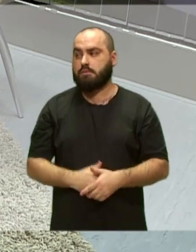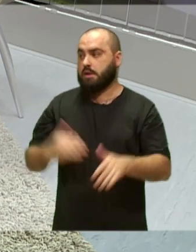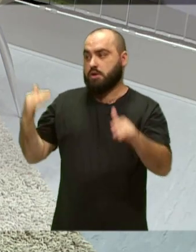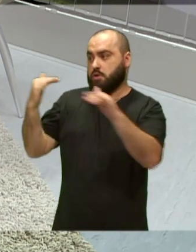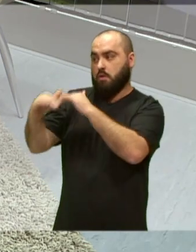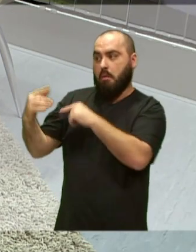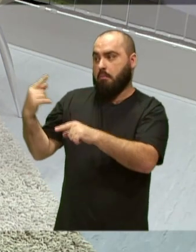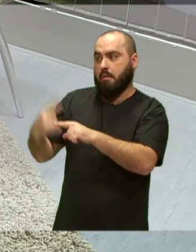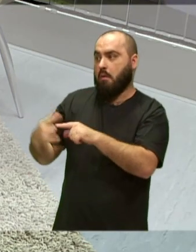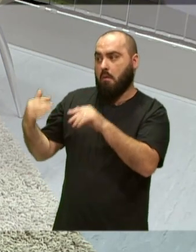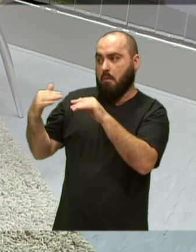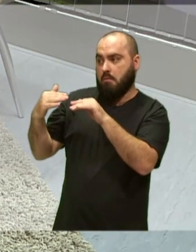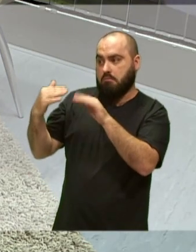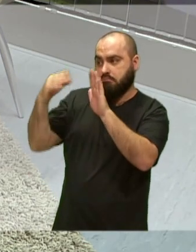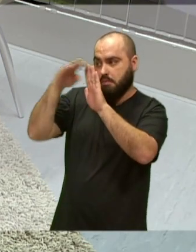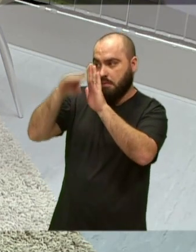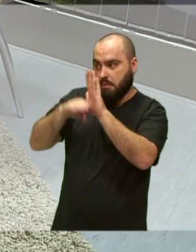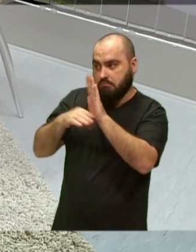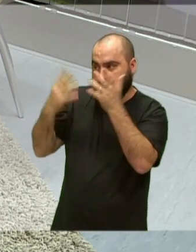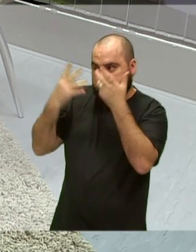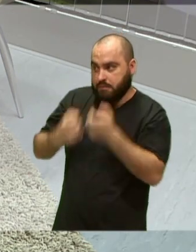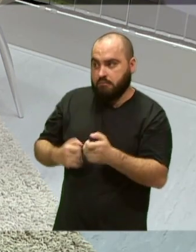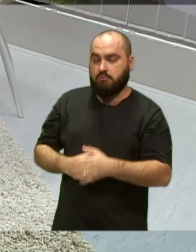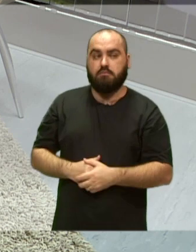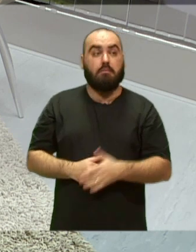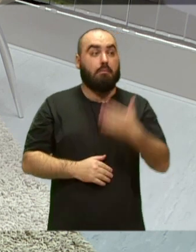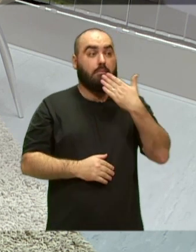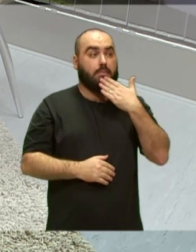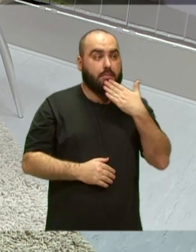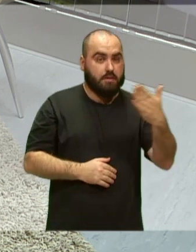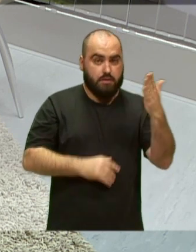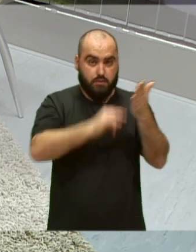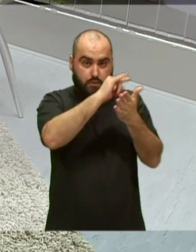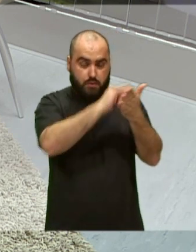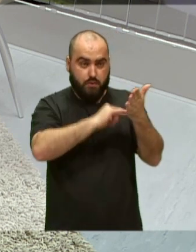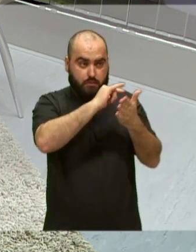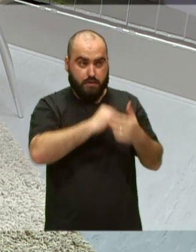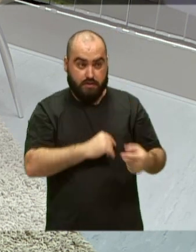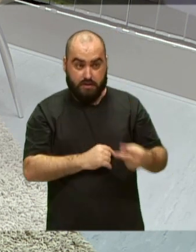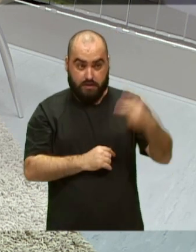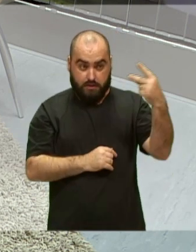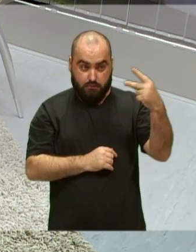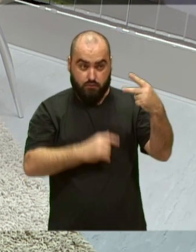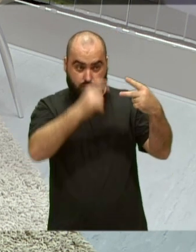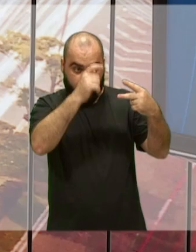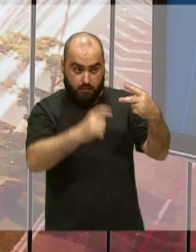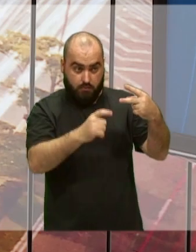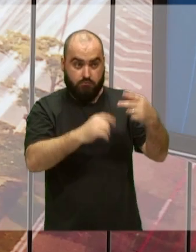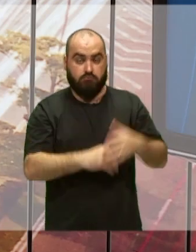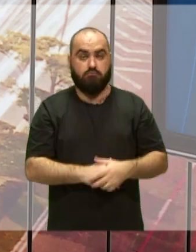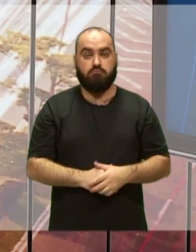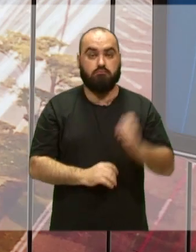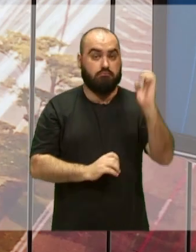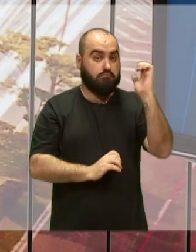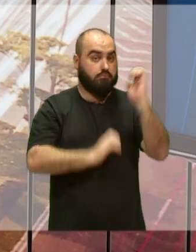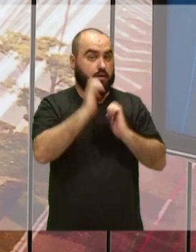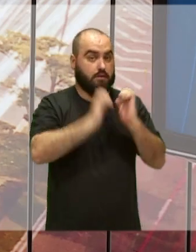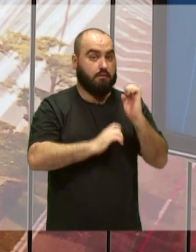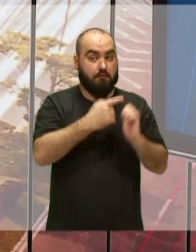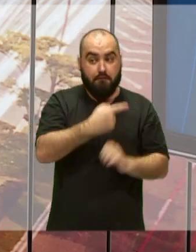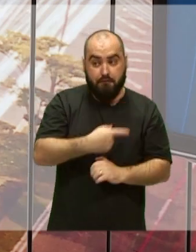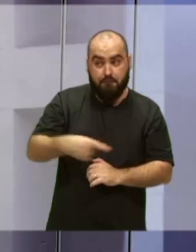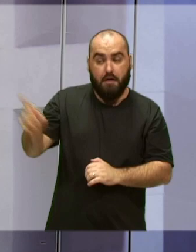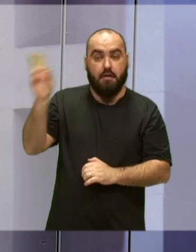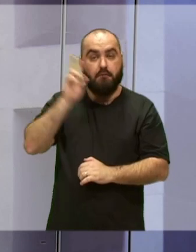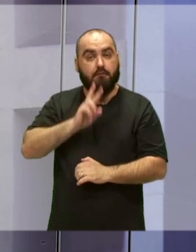atenderam os termos exatamente foram pediram os documentos da segunda colocada a empresa agora está indo atrás